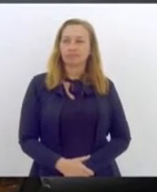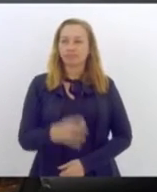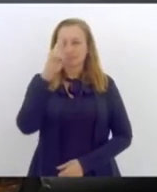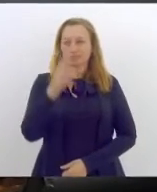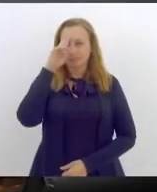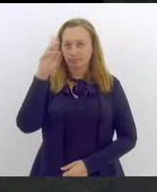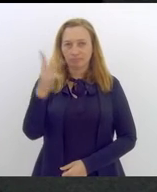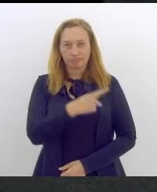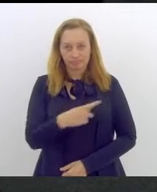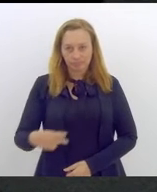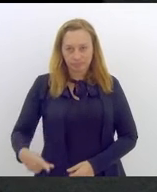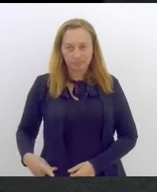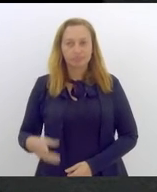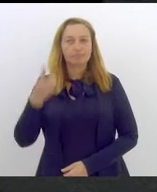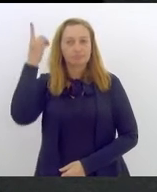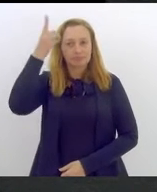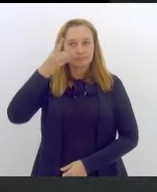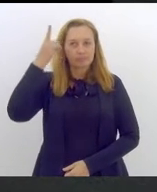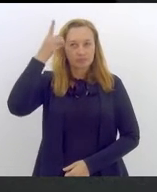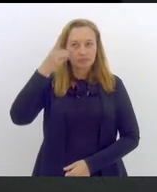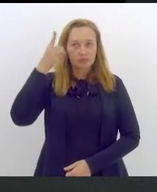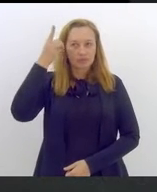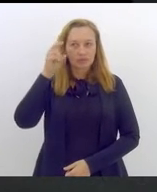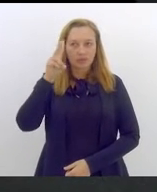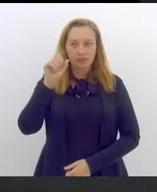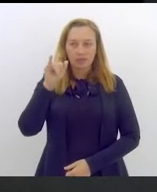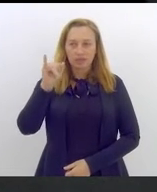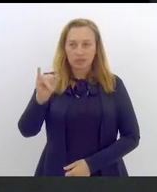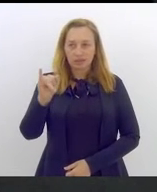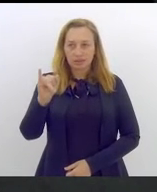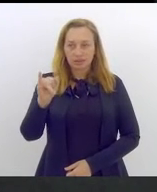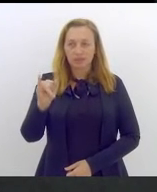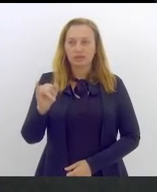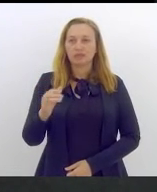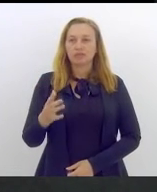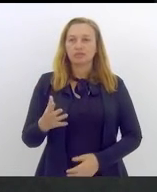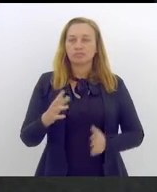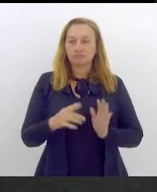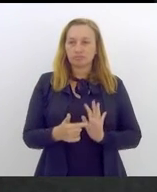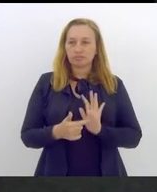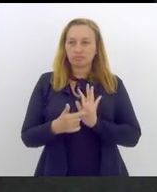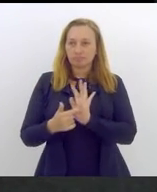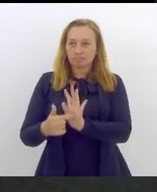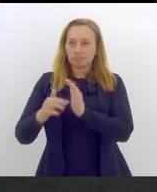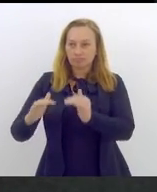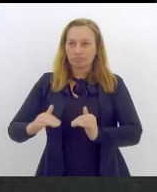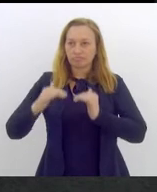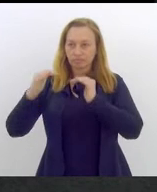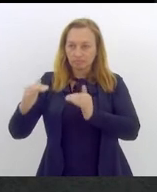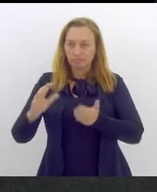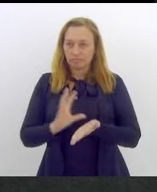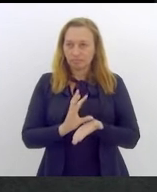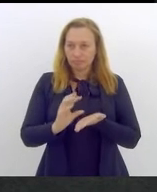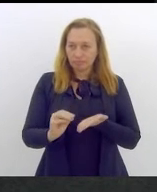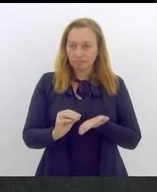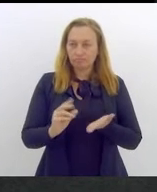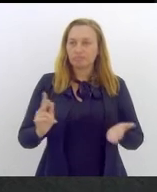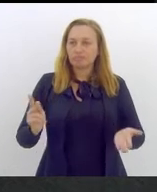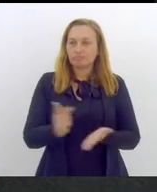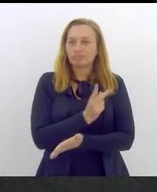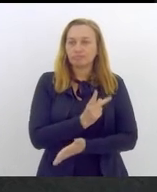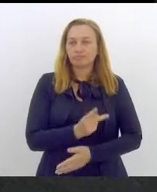Presidente Deputado Valdo Ceasa a ata reflete com exatidão o ocorrido